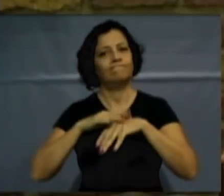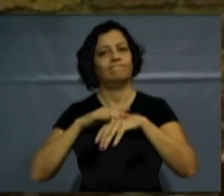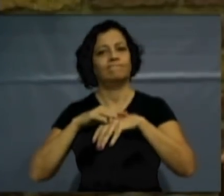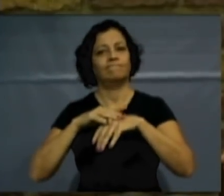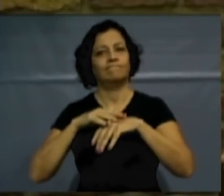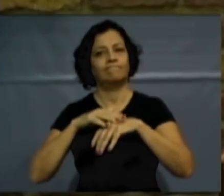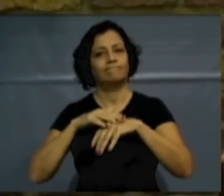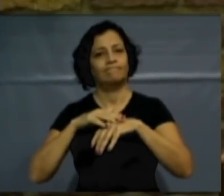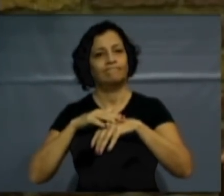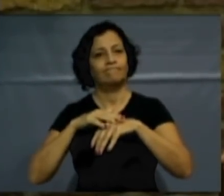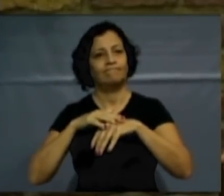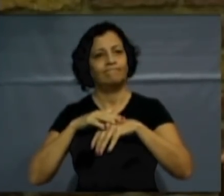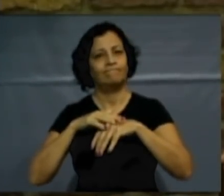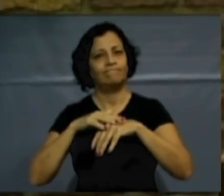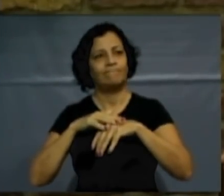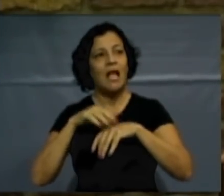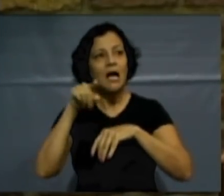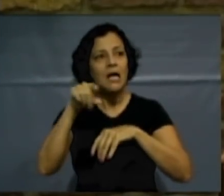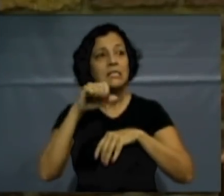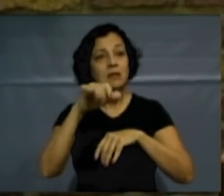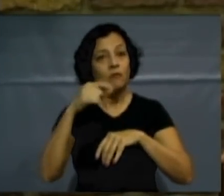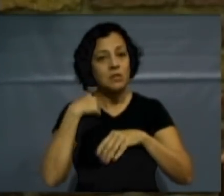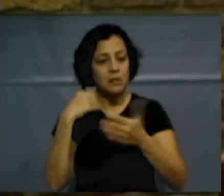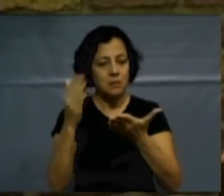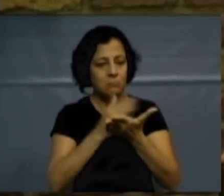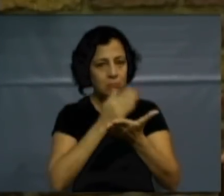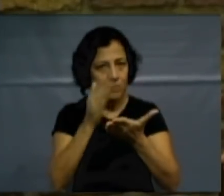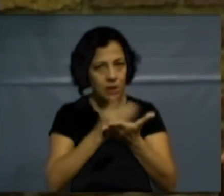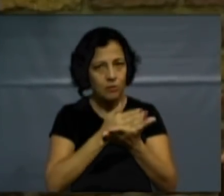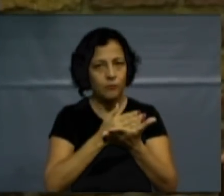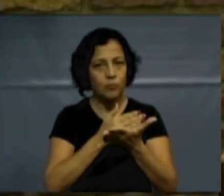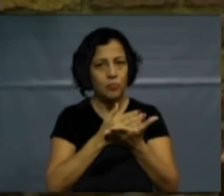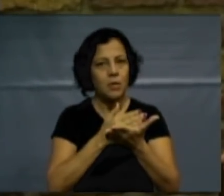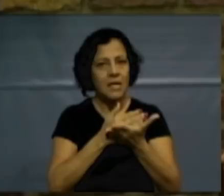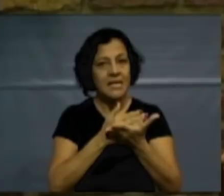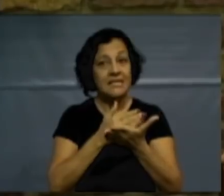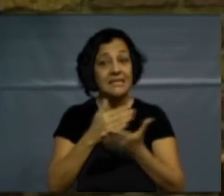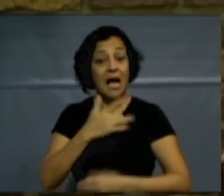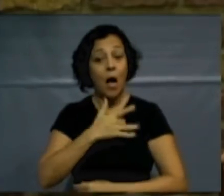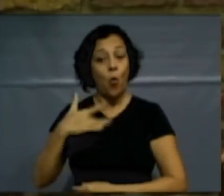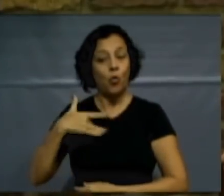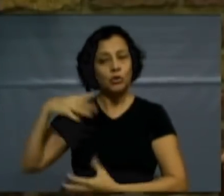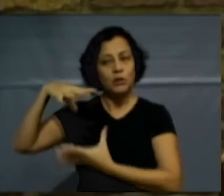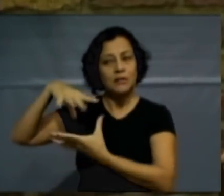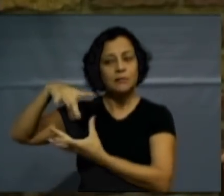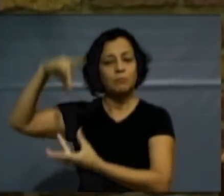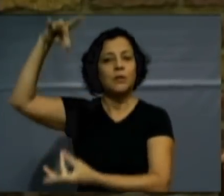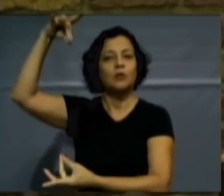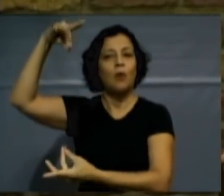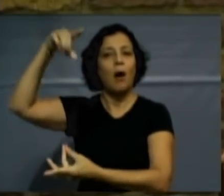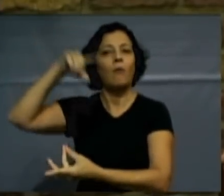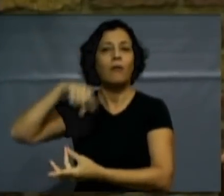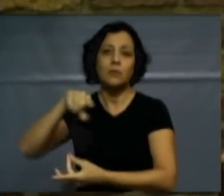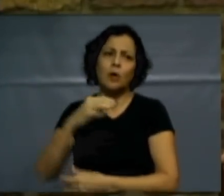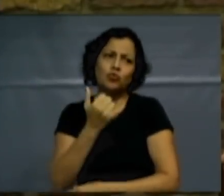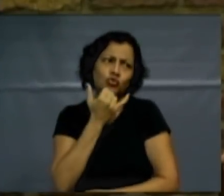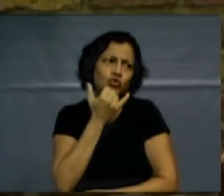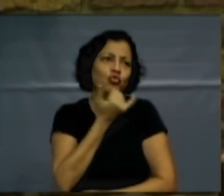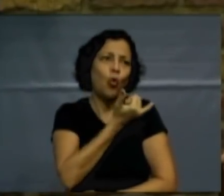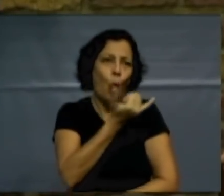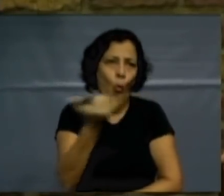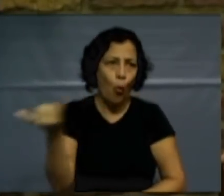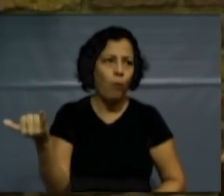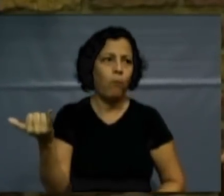Pode ler esse livro Saúde Espiritual, que você vai ler esse tipo de situação. E desculpem até o desabafo, meus